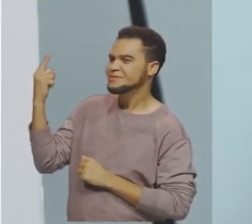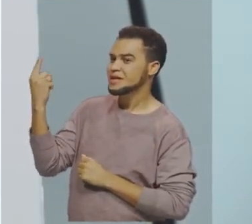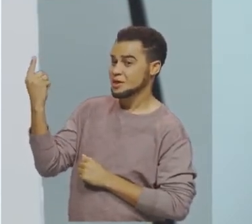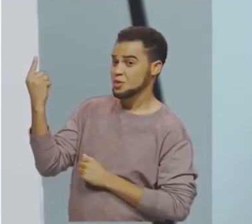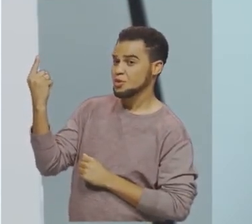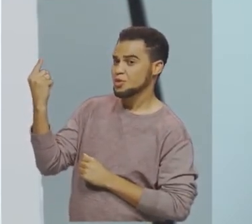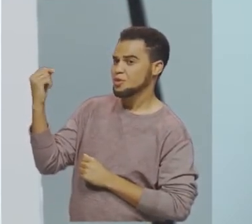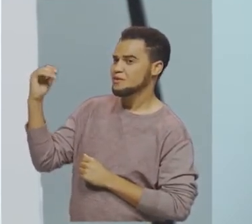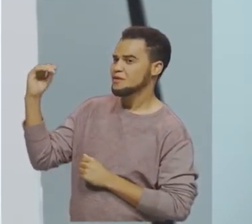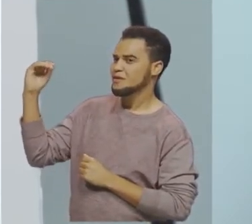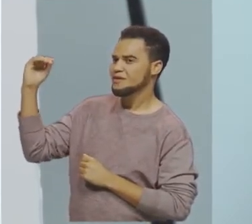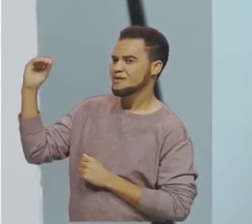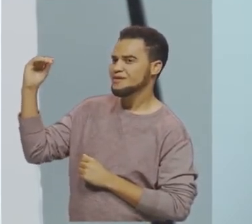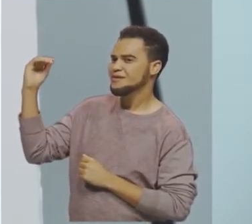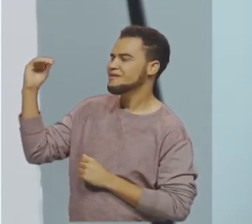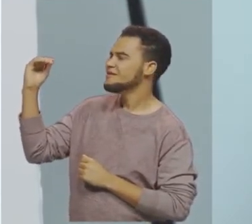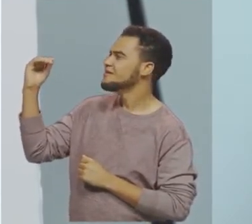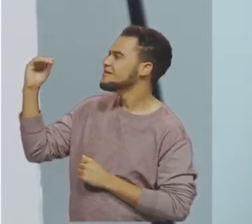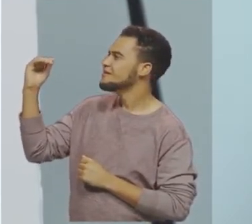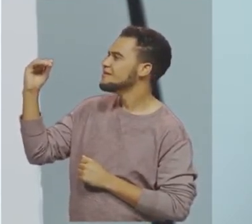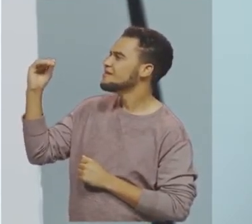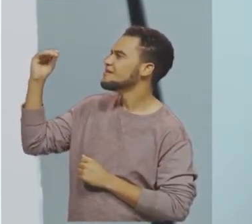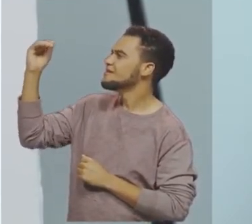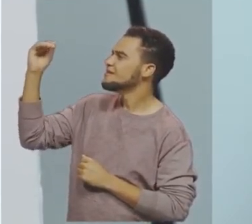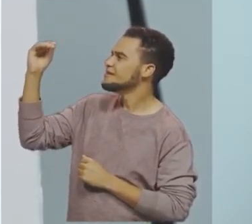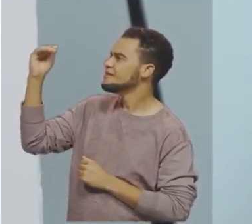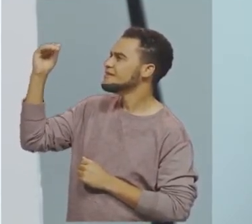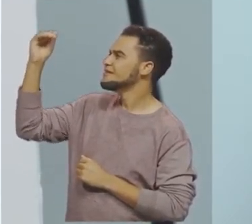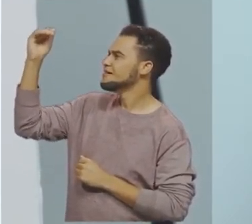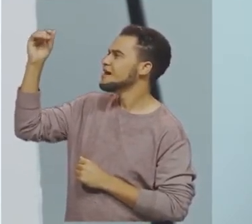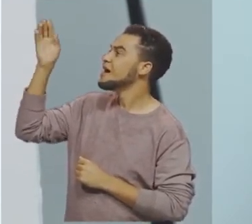unidade 1 para y.